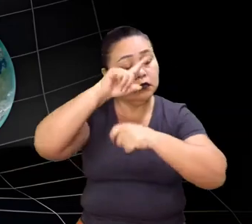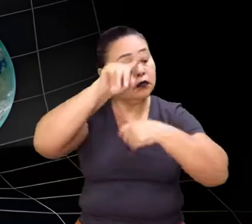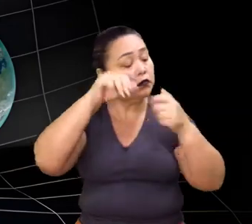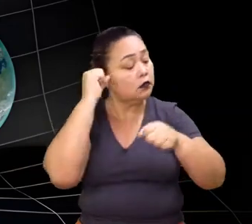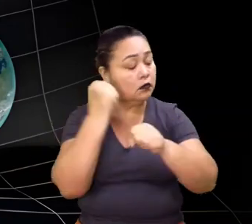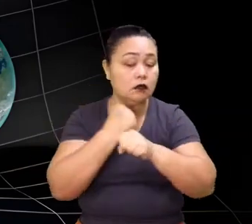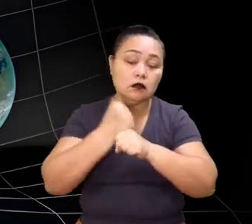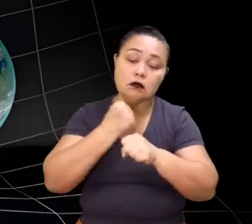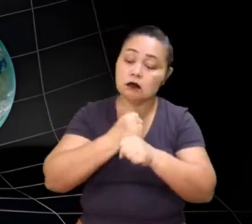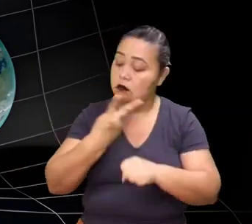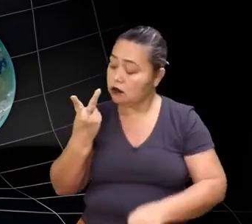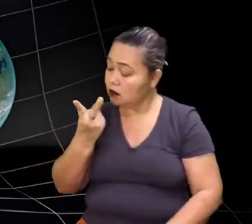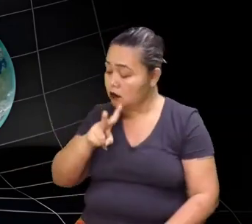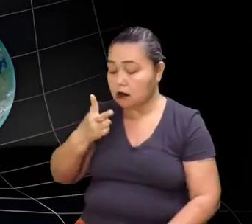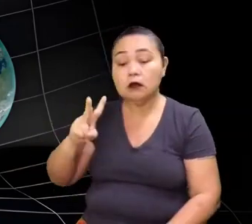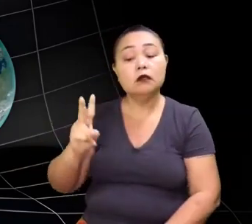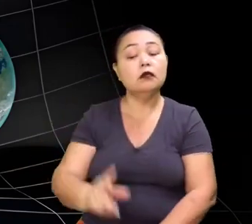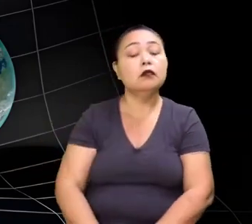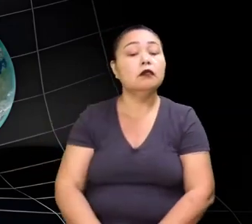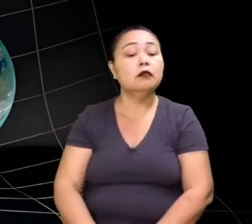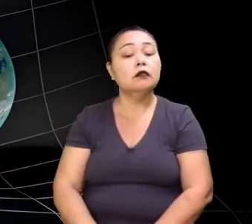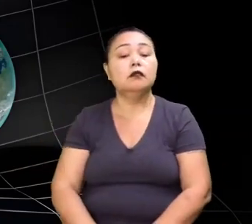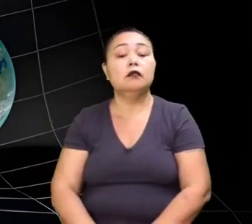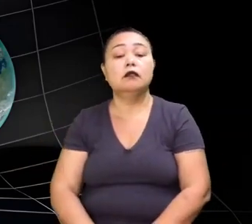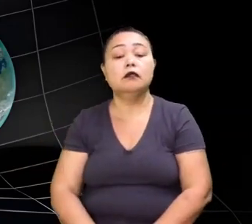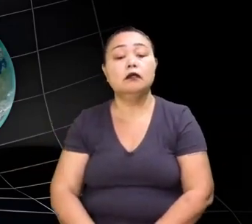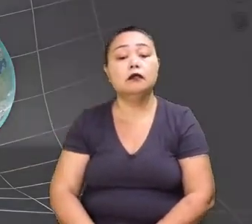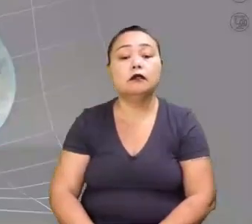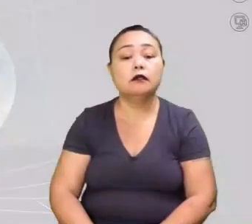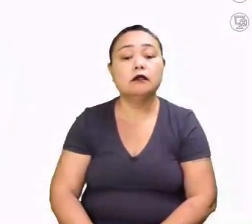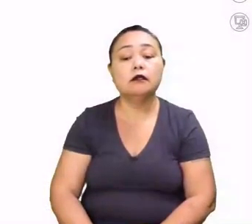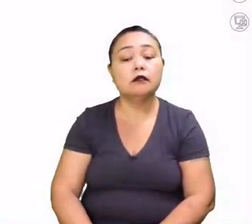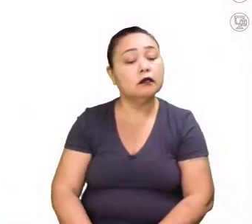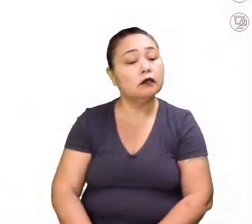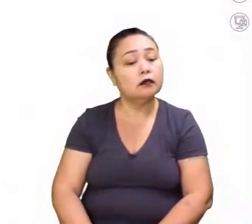construção dela vamos lá então ok